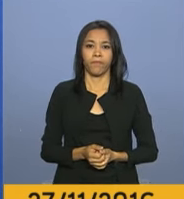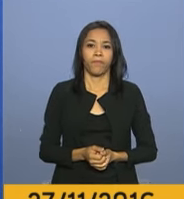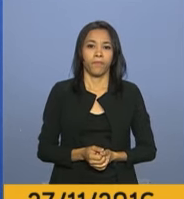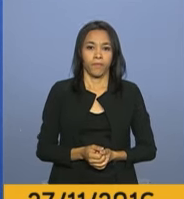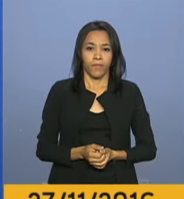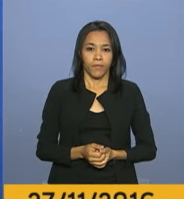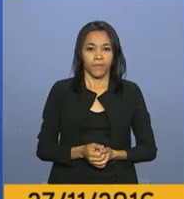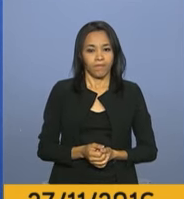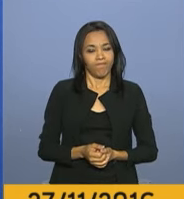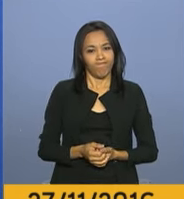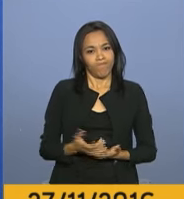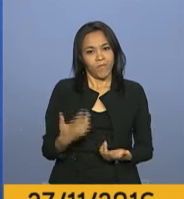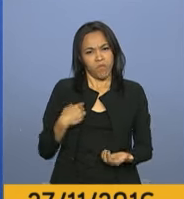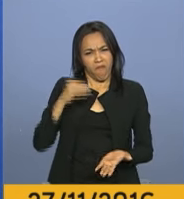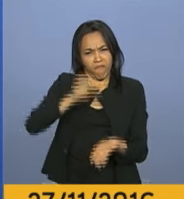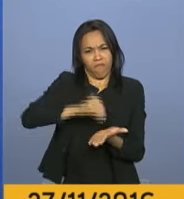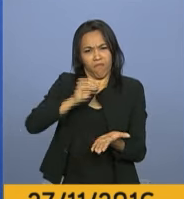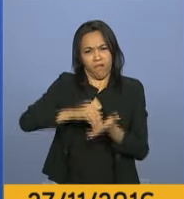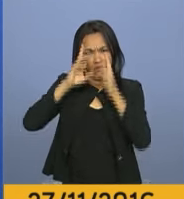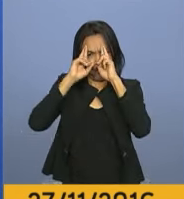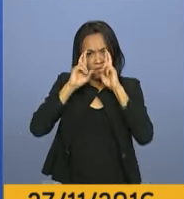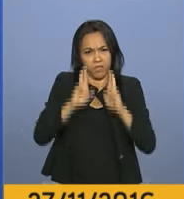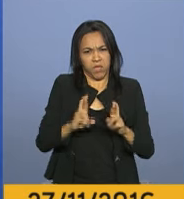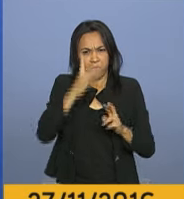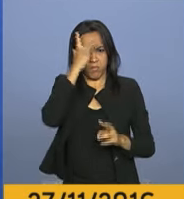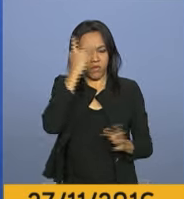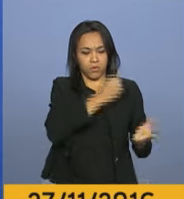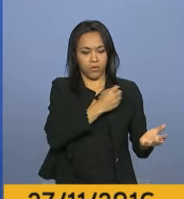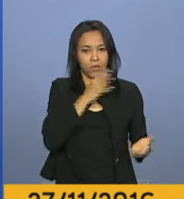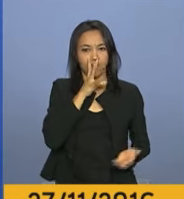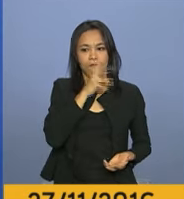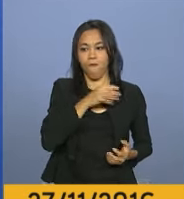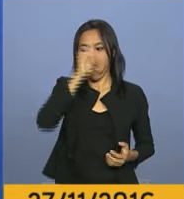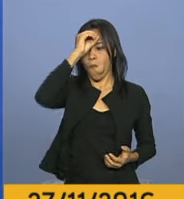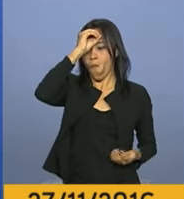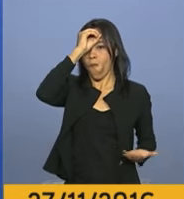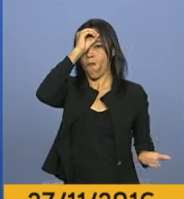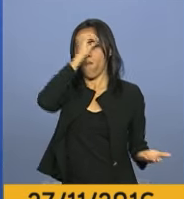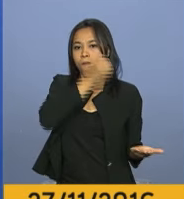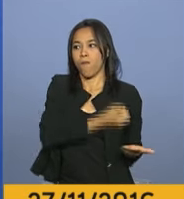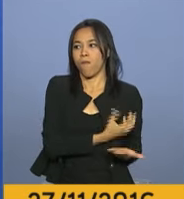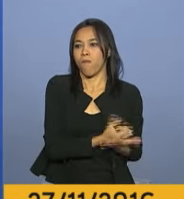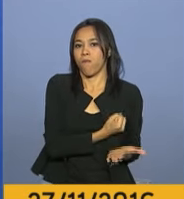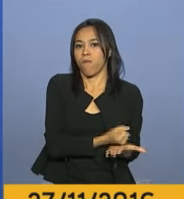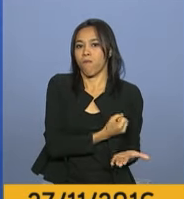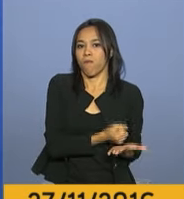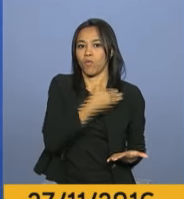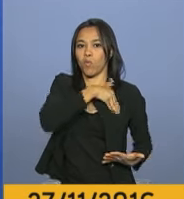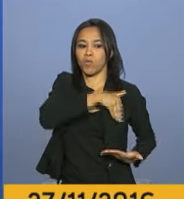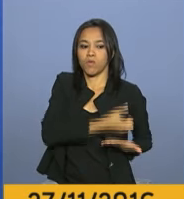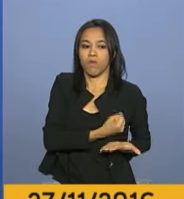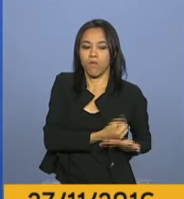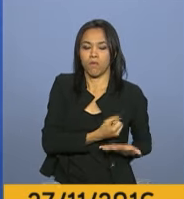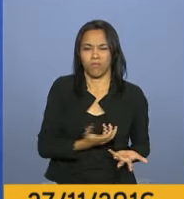de uma indignidade absoluta alguém meter um gravador no bolso para gravar Ultra. Né?